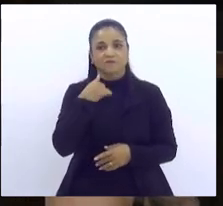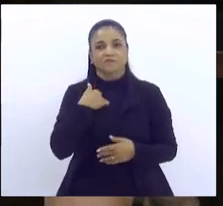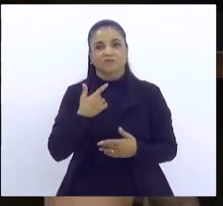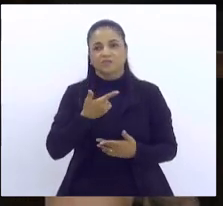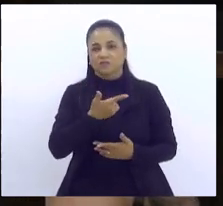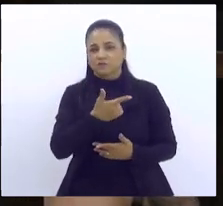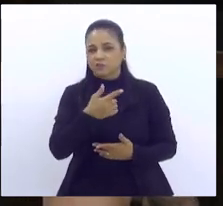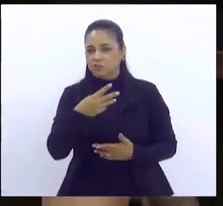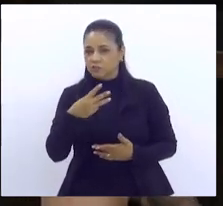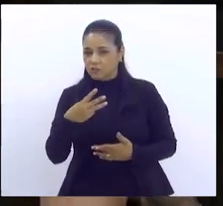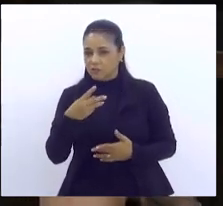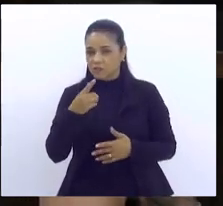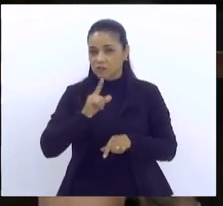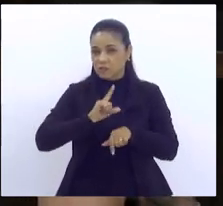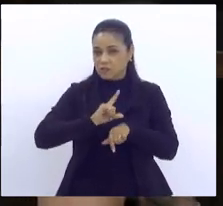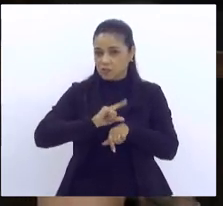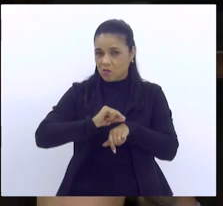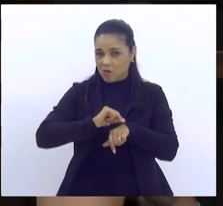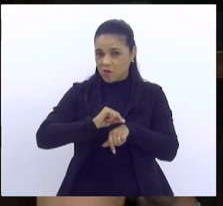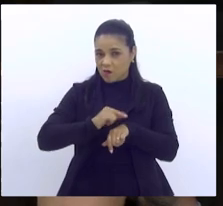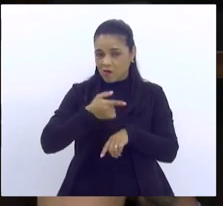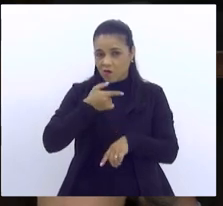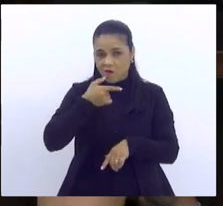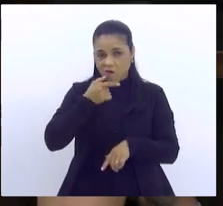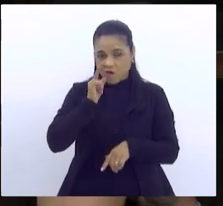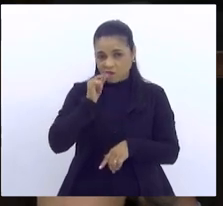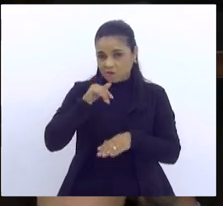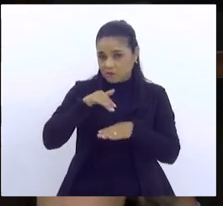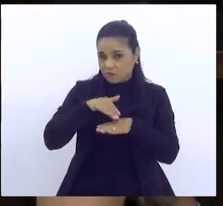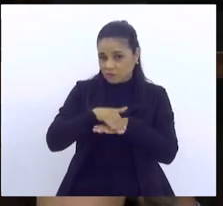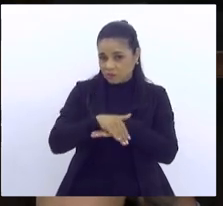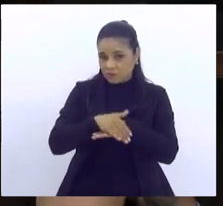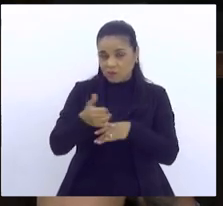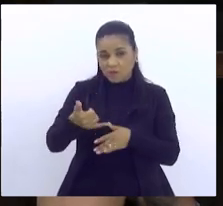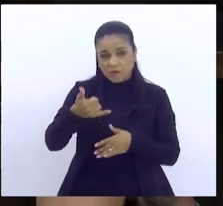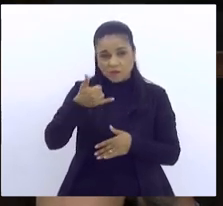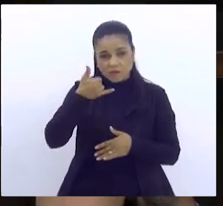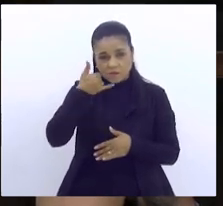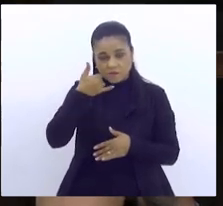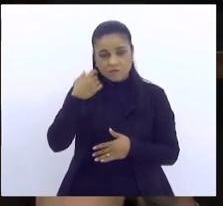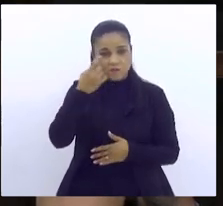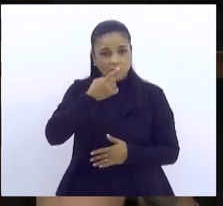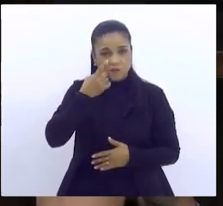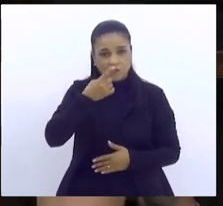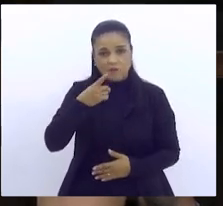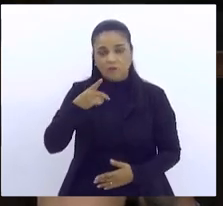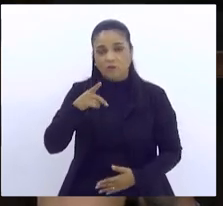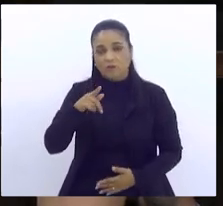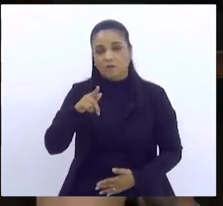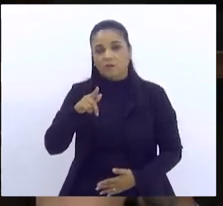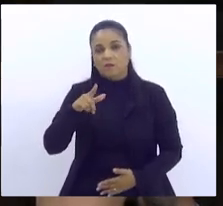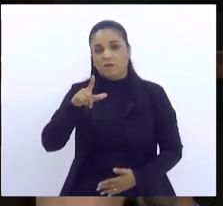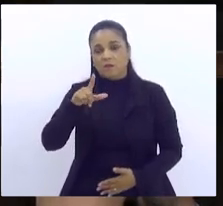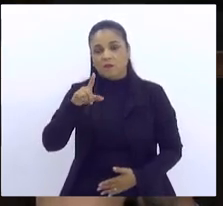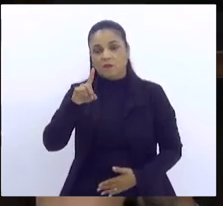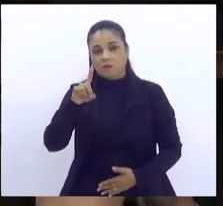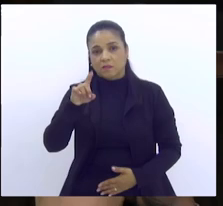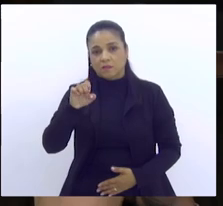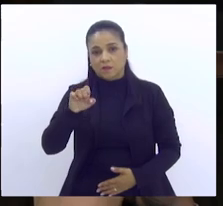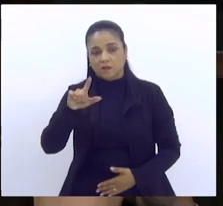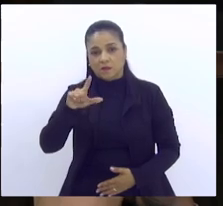23 horas, com uma ligação do colega Guilherme de Laroli, do município de